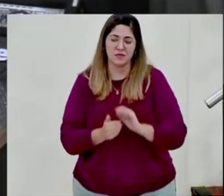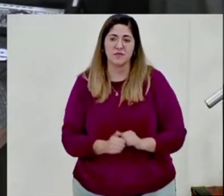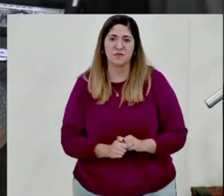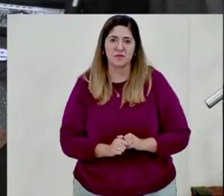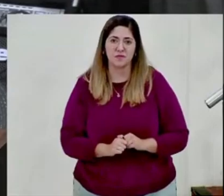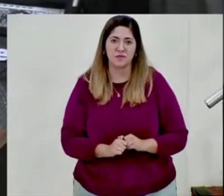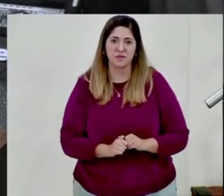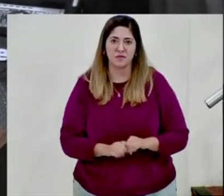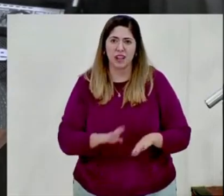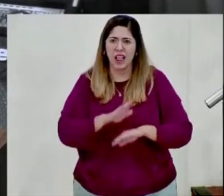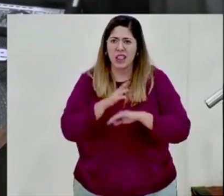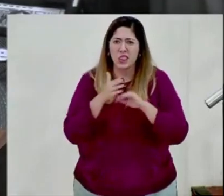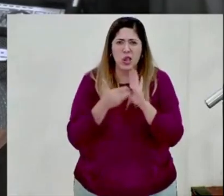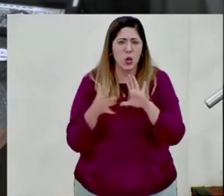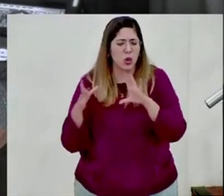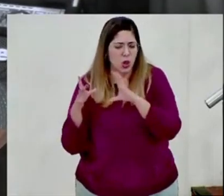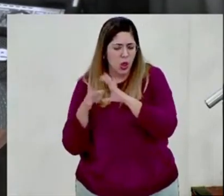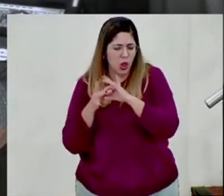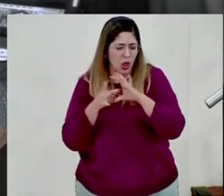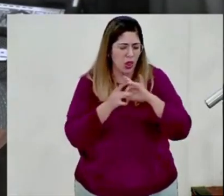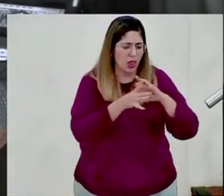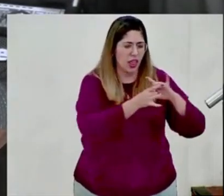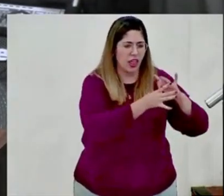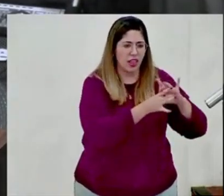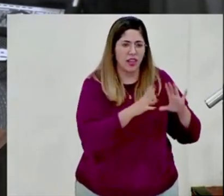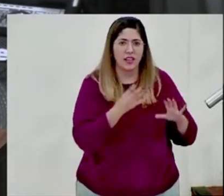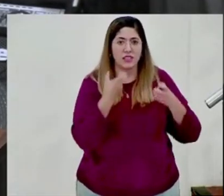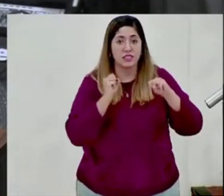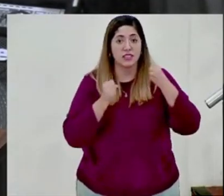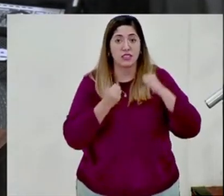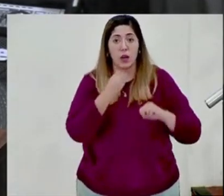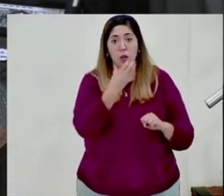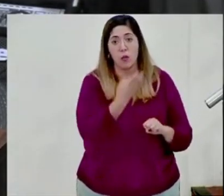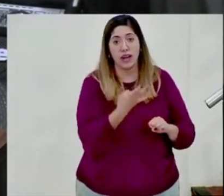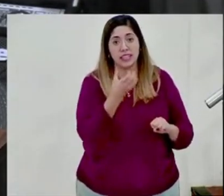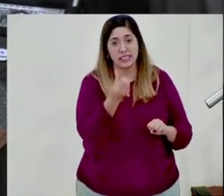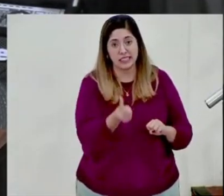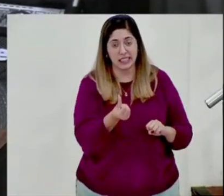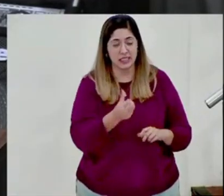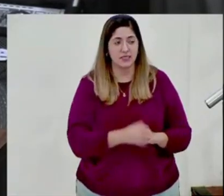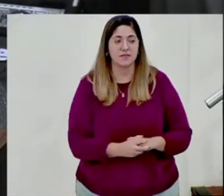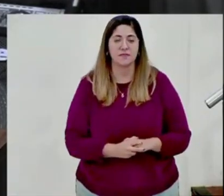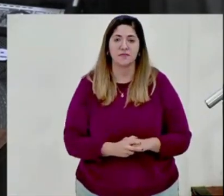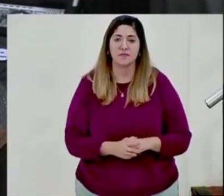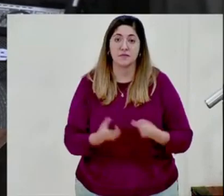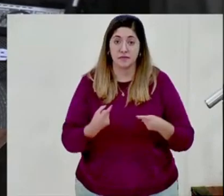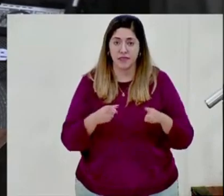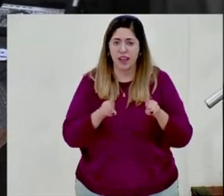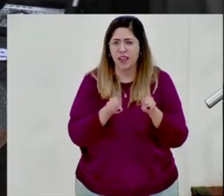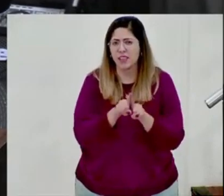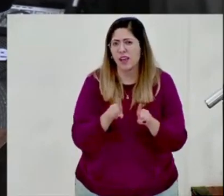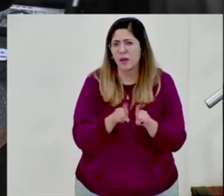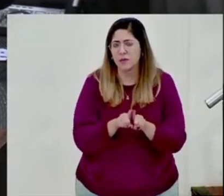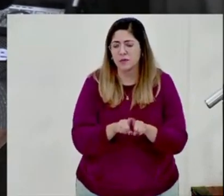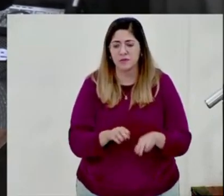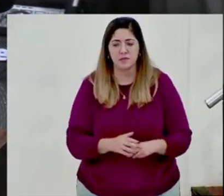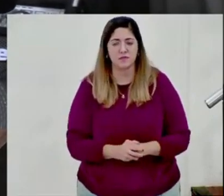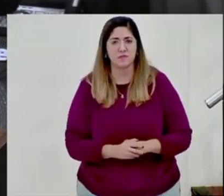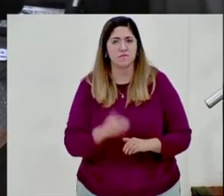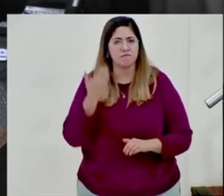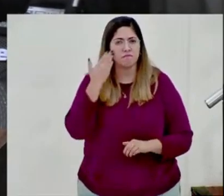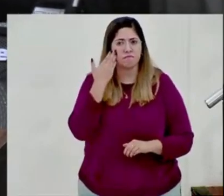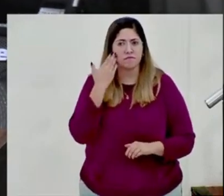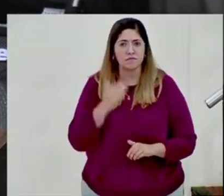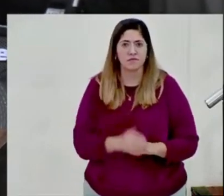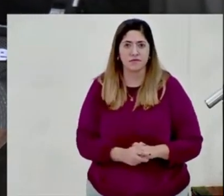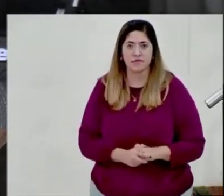6. E tudo isso não é que está no Salmo 46? E aí então, o que nós precisamos entender, e com